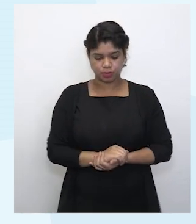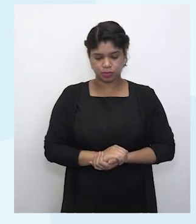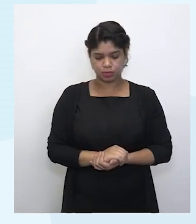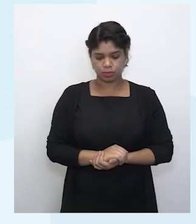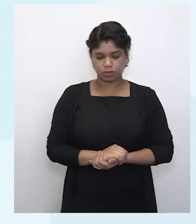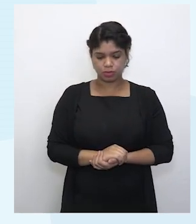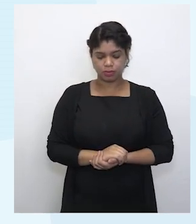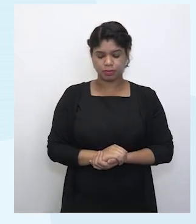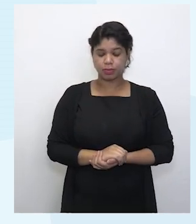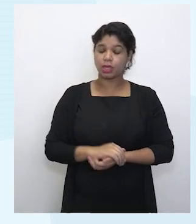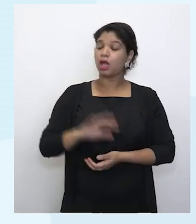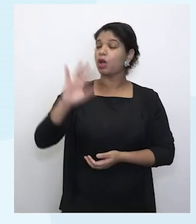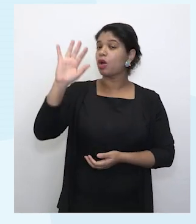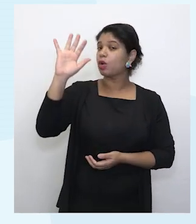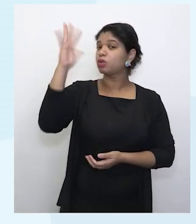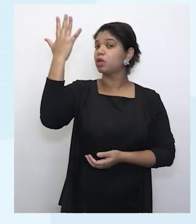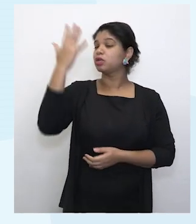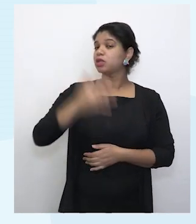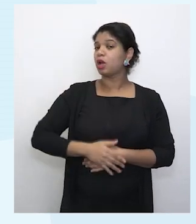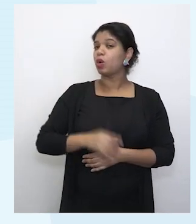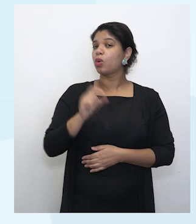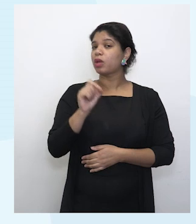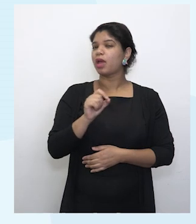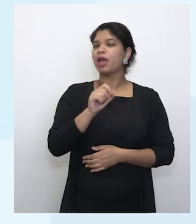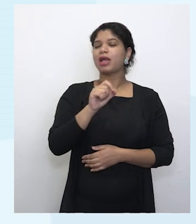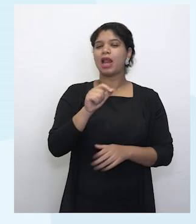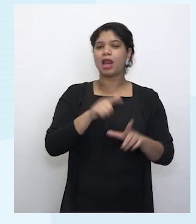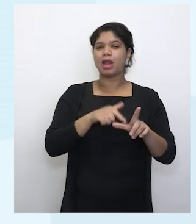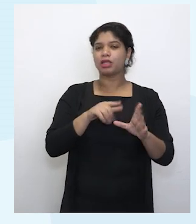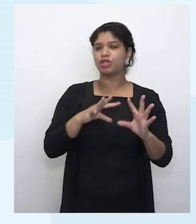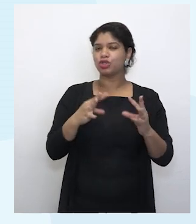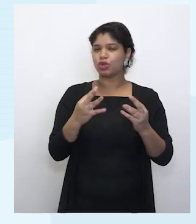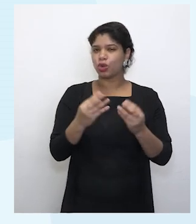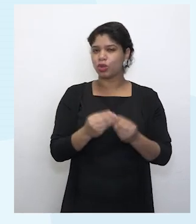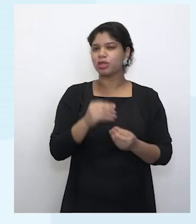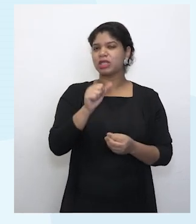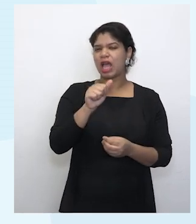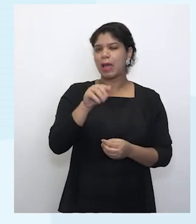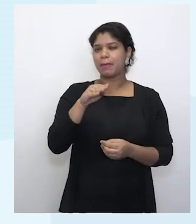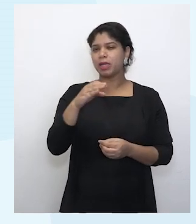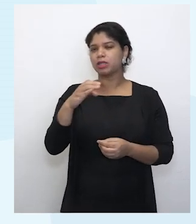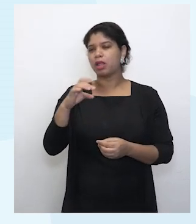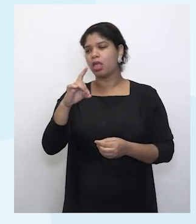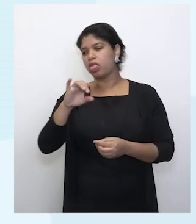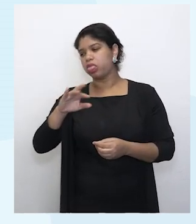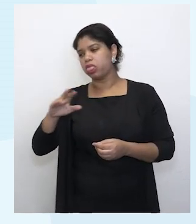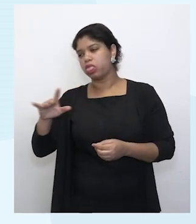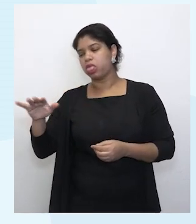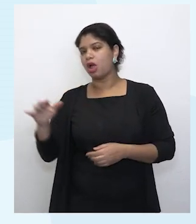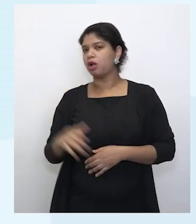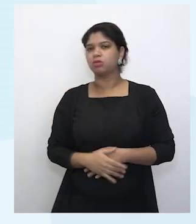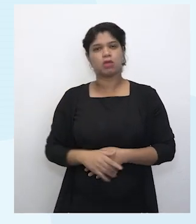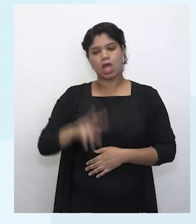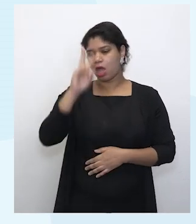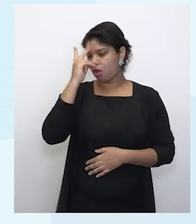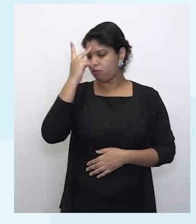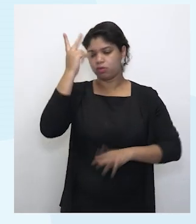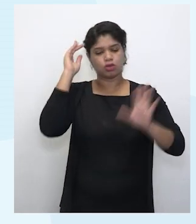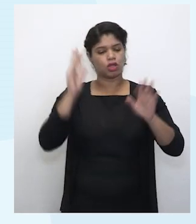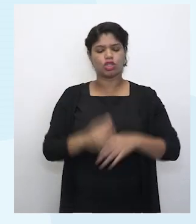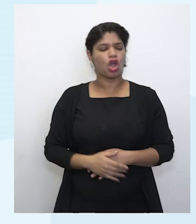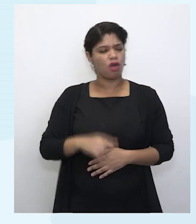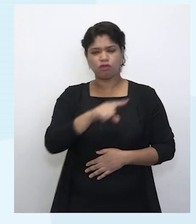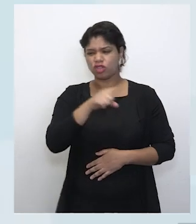Certo dia, todas as letras decidiram fazer uma grande revolta. Não queriam mais ser lidas, pois estavam cansadas